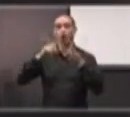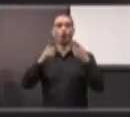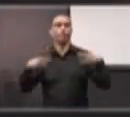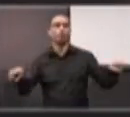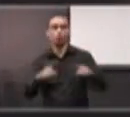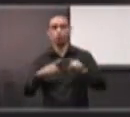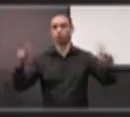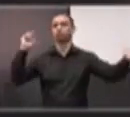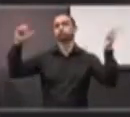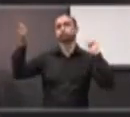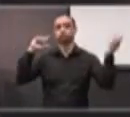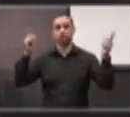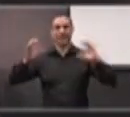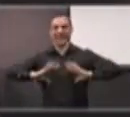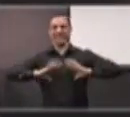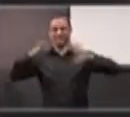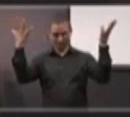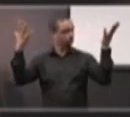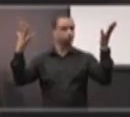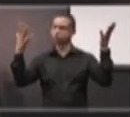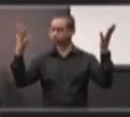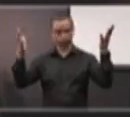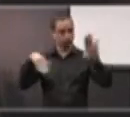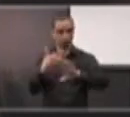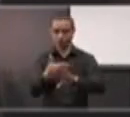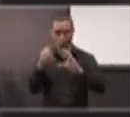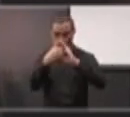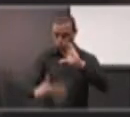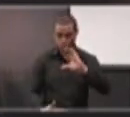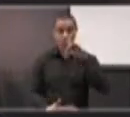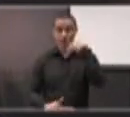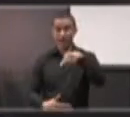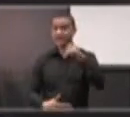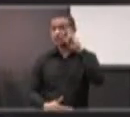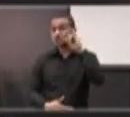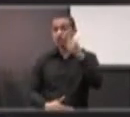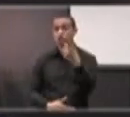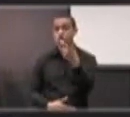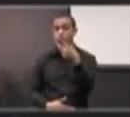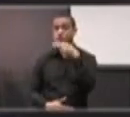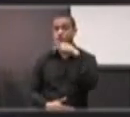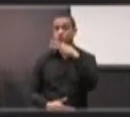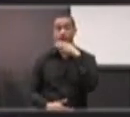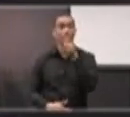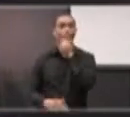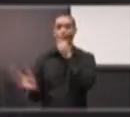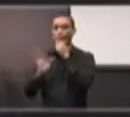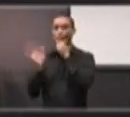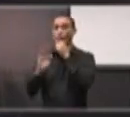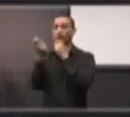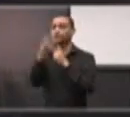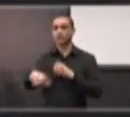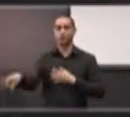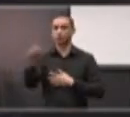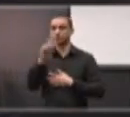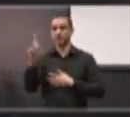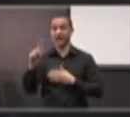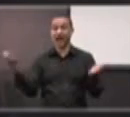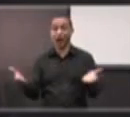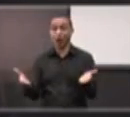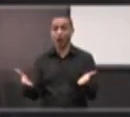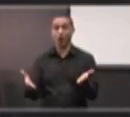de entretenimento ou de conteúdo. Volto a repetir, nesta data, 12 de março, não há nenhuma razão que